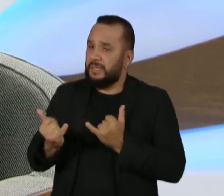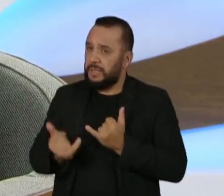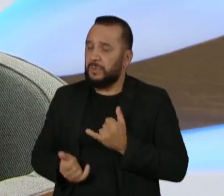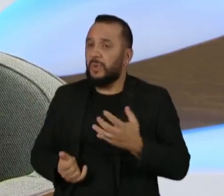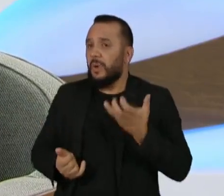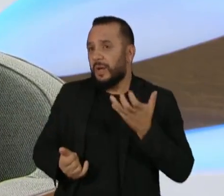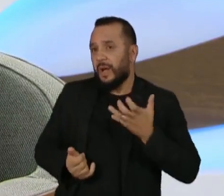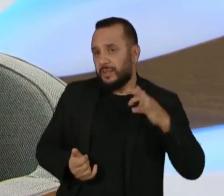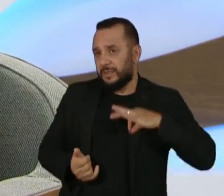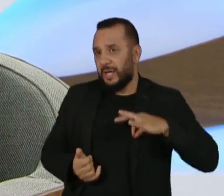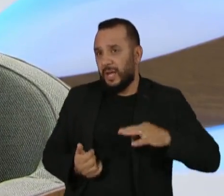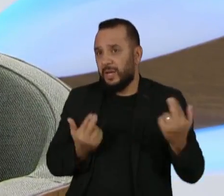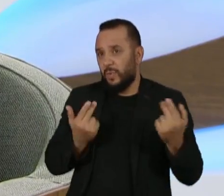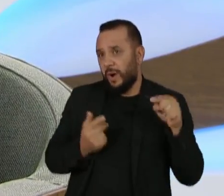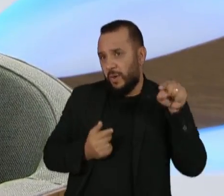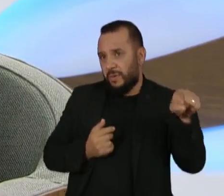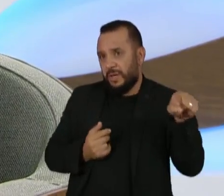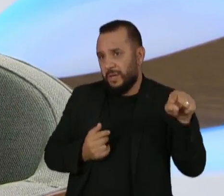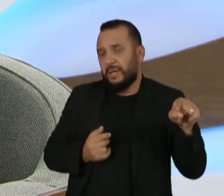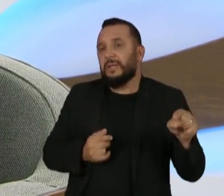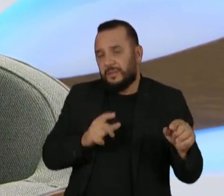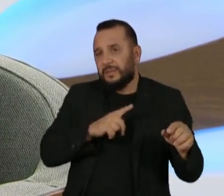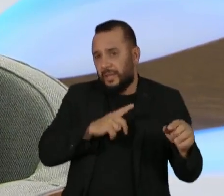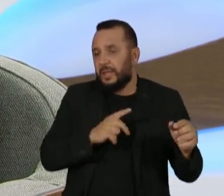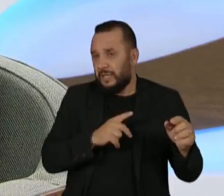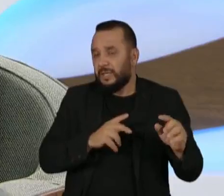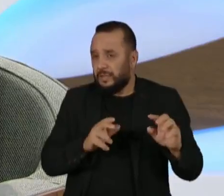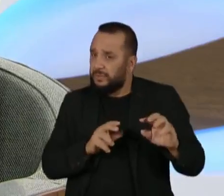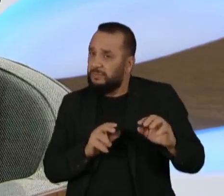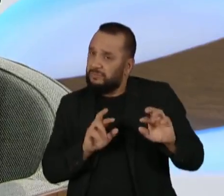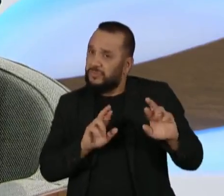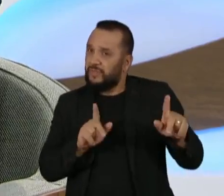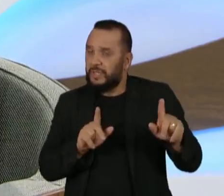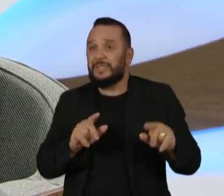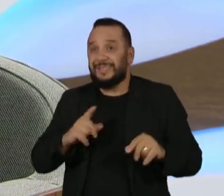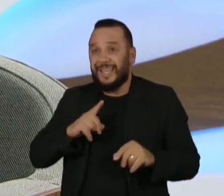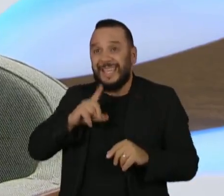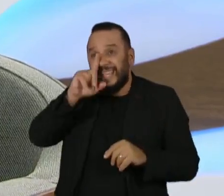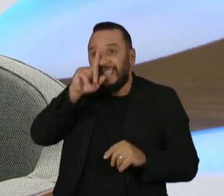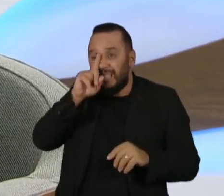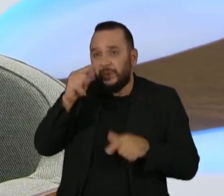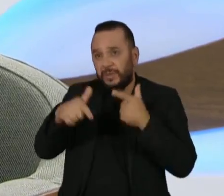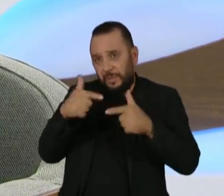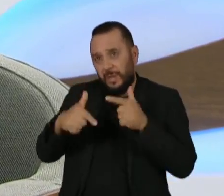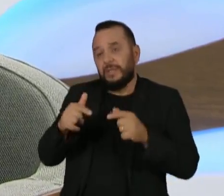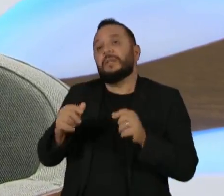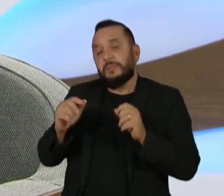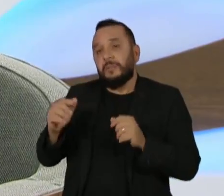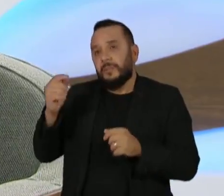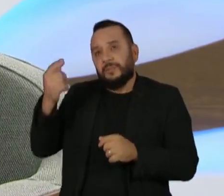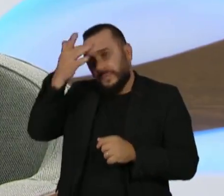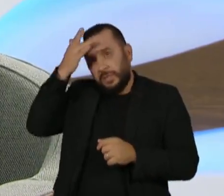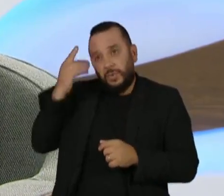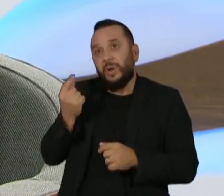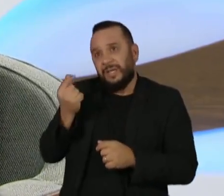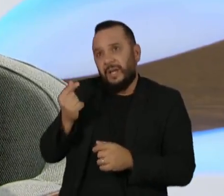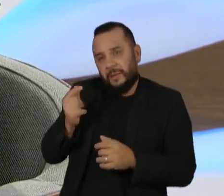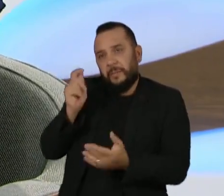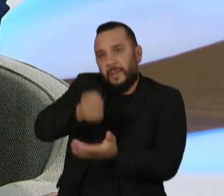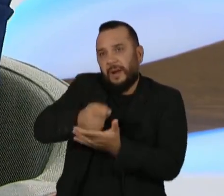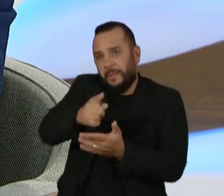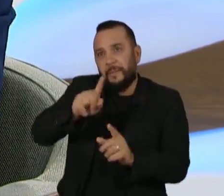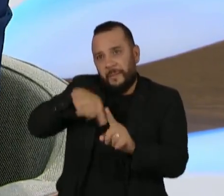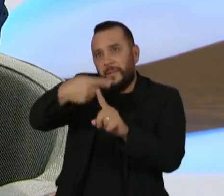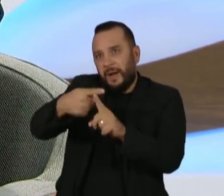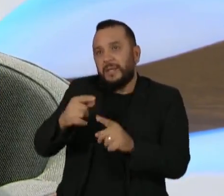então eu quero ganhar a mesma coisa que uma outra pessoa que tem uma função um pouco diferente, e isso gera um risco trabalhista, um ônus para o empregador, com pesadas multas. Isso poderia gerar,